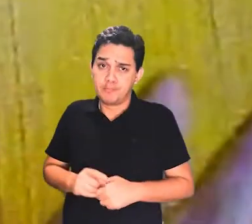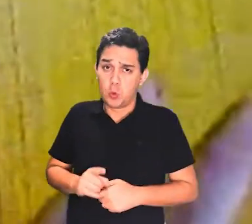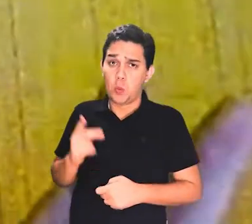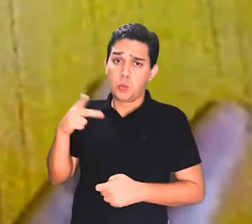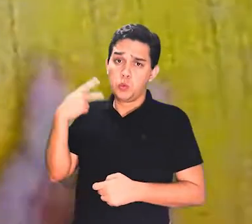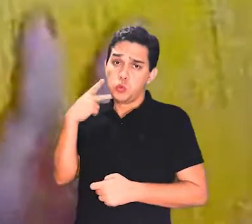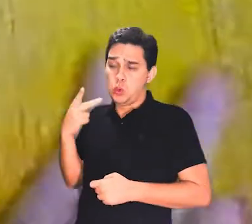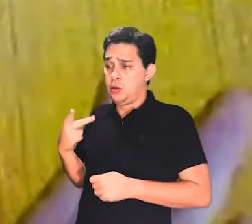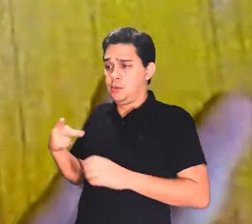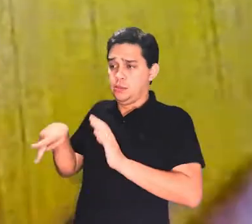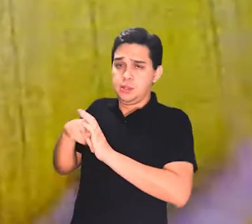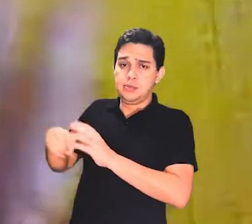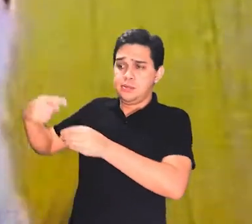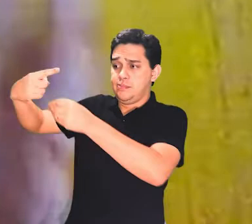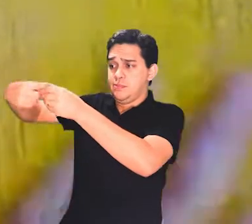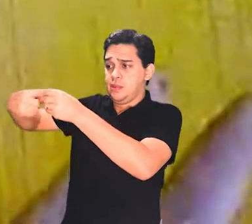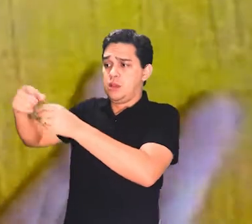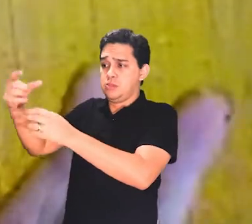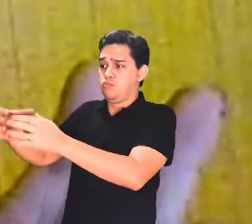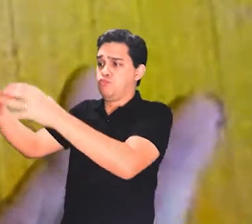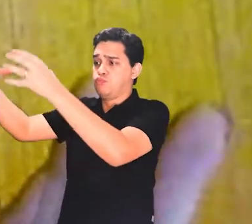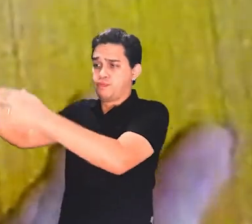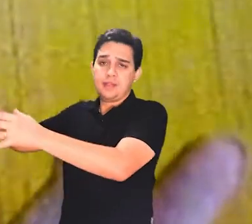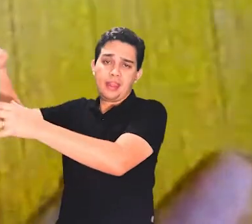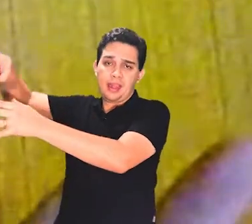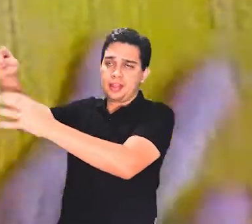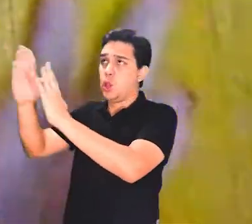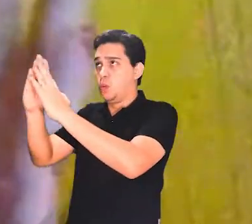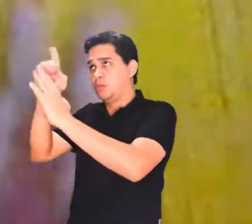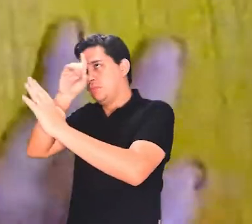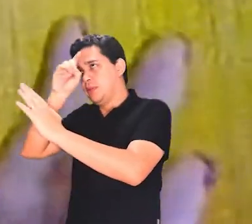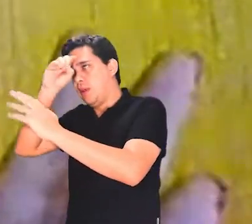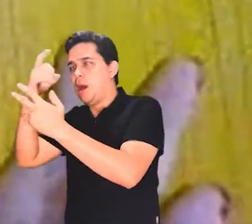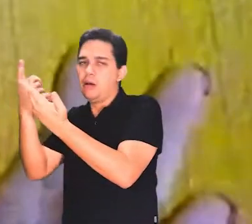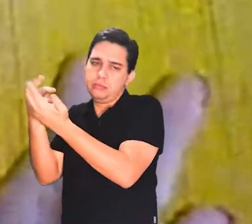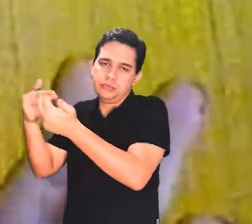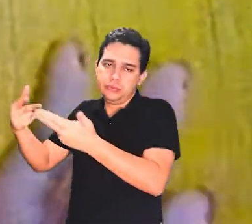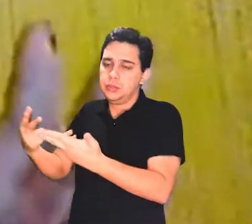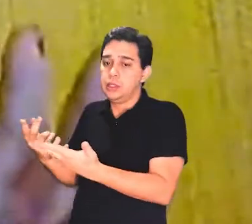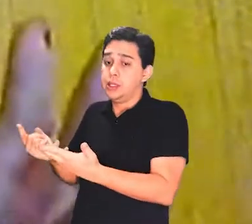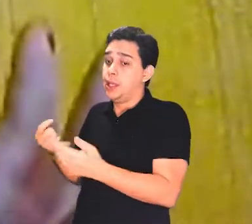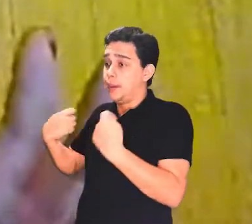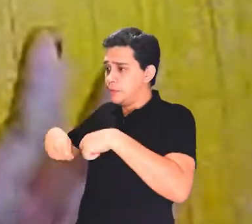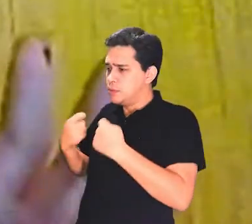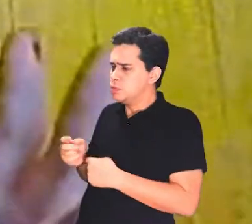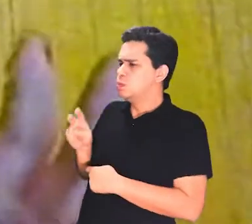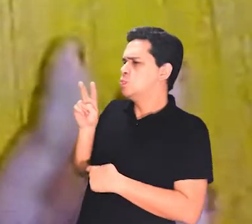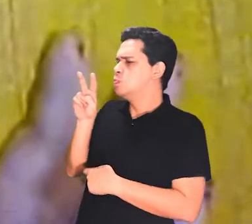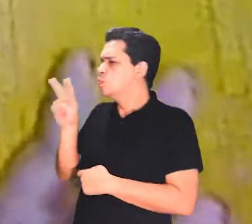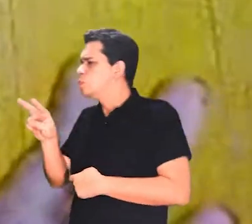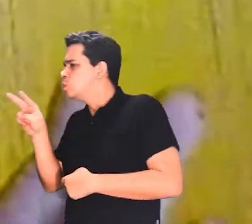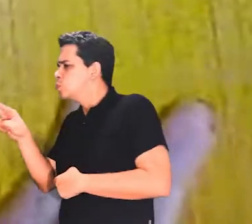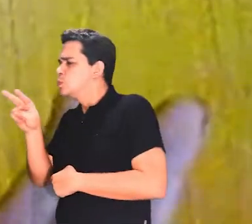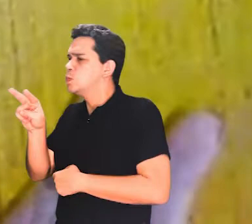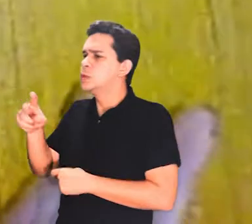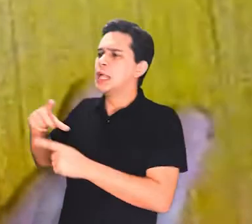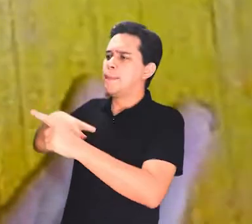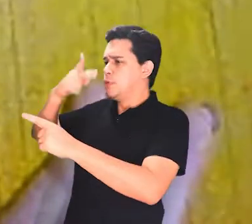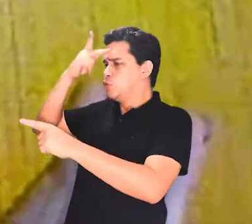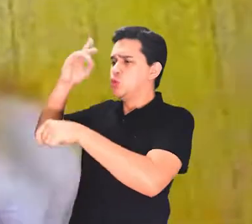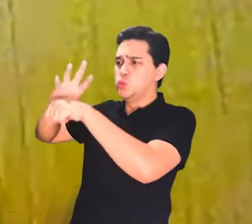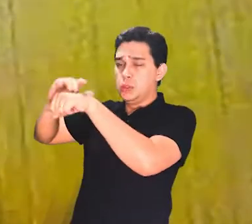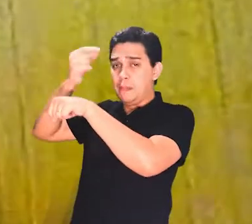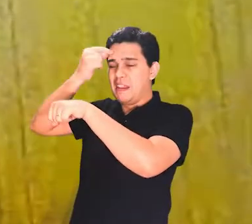hospital psiquiátrico ou um abrigão de pessoa com deficiência, ele tem que trabalhar o caso individual de cada um daqueles que estão